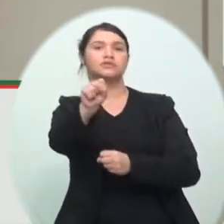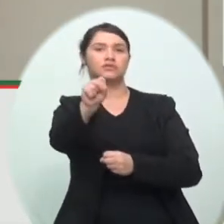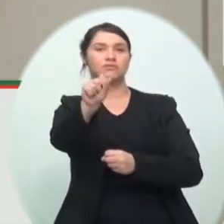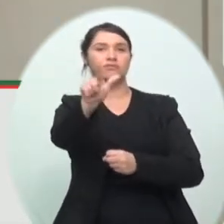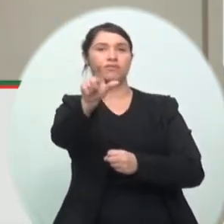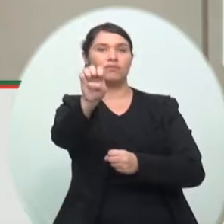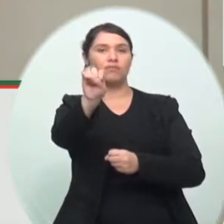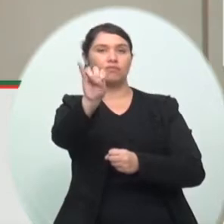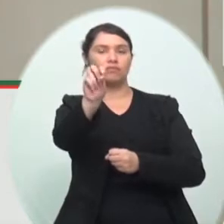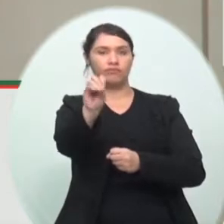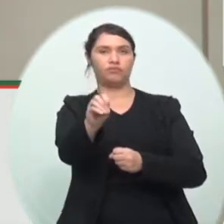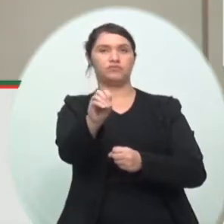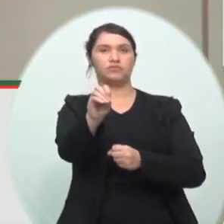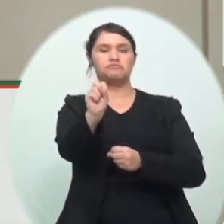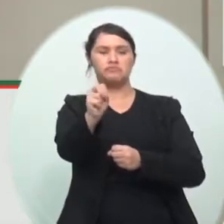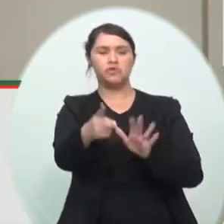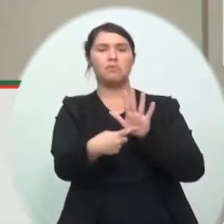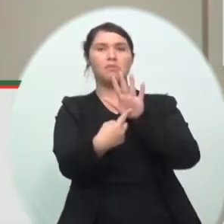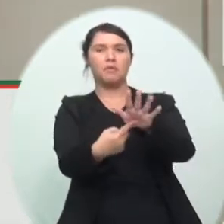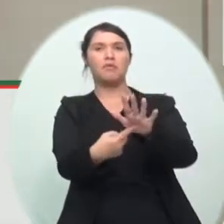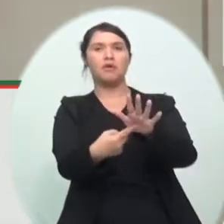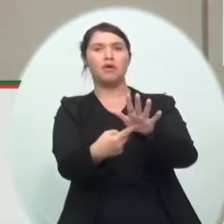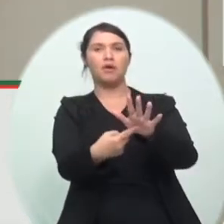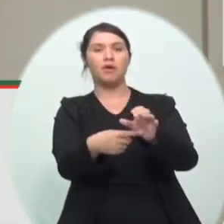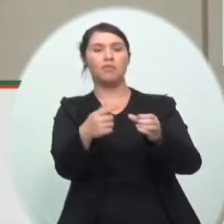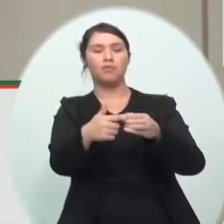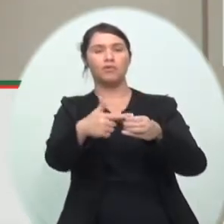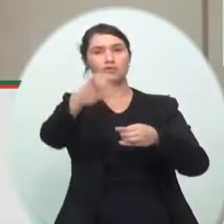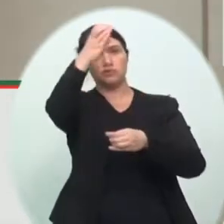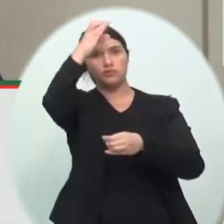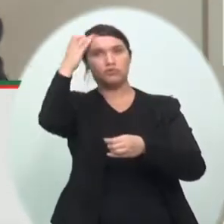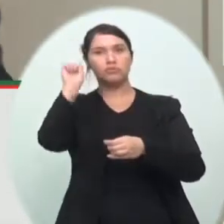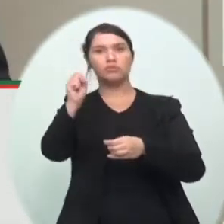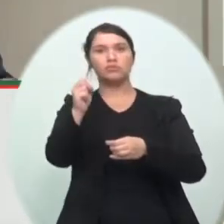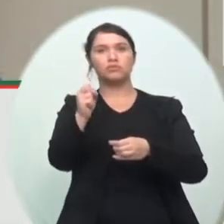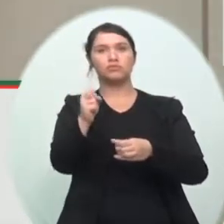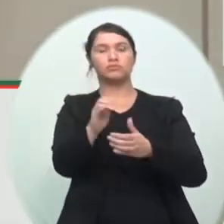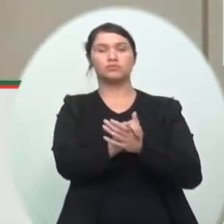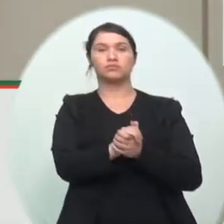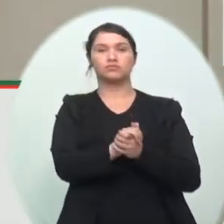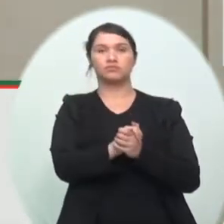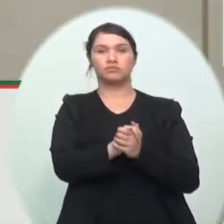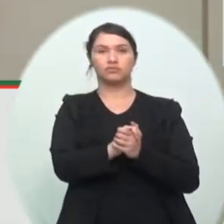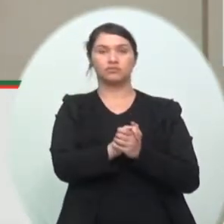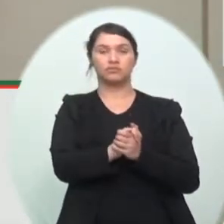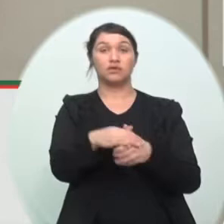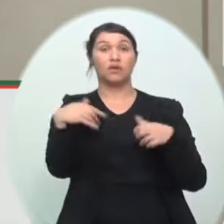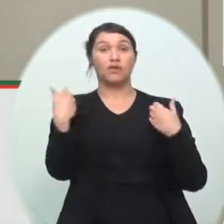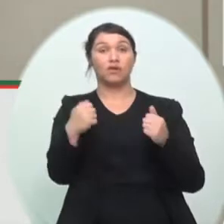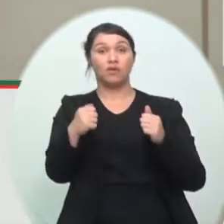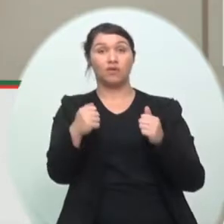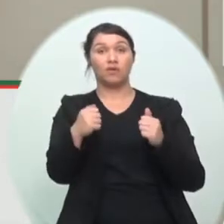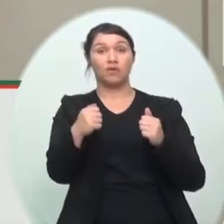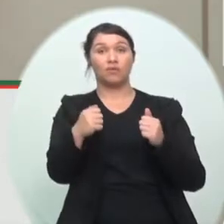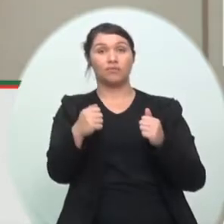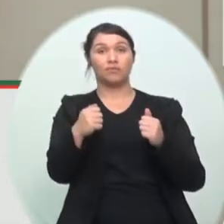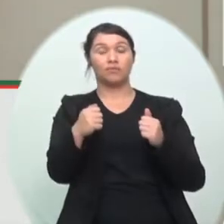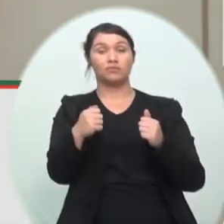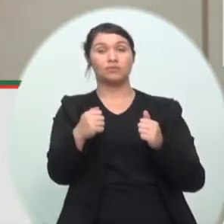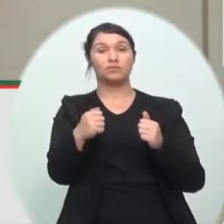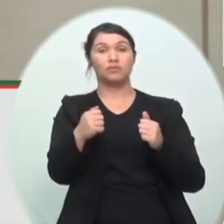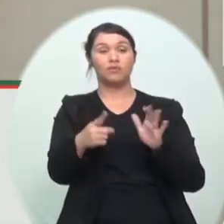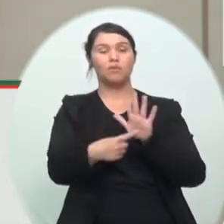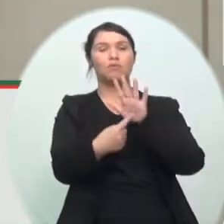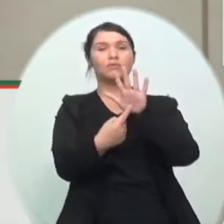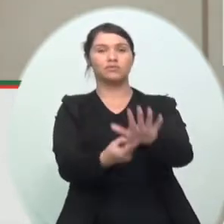esse pessoal e mostrar para a cidade. Não se pode colocar uma luz embaixo de uma mesa, se coloca no alto para que ilumine toda a casa. E eu acredito